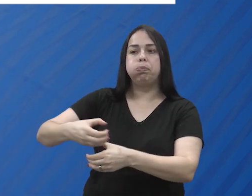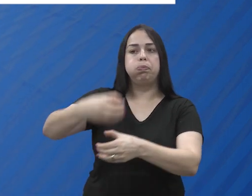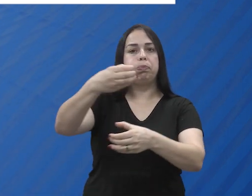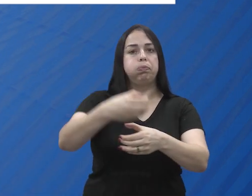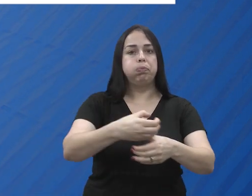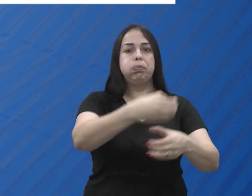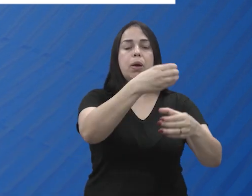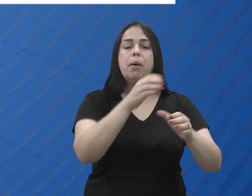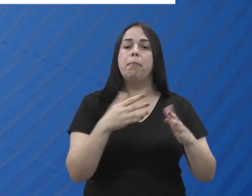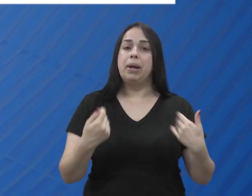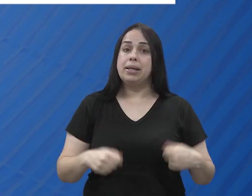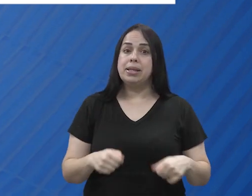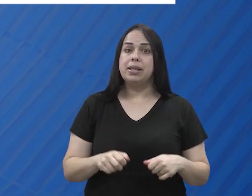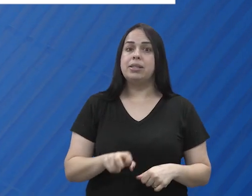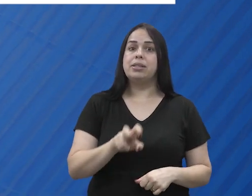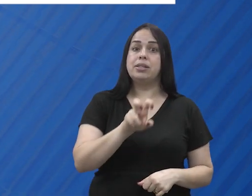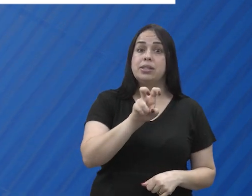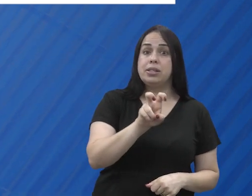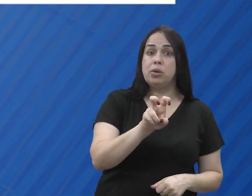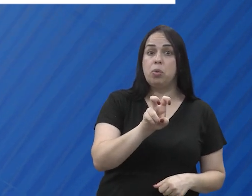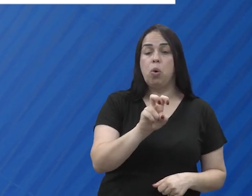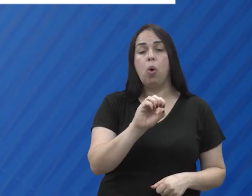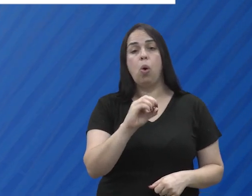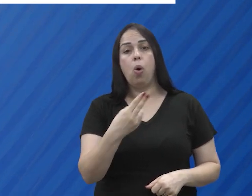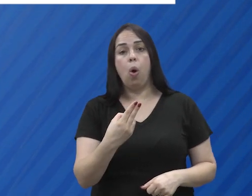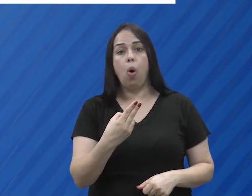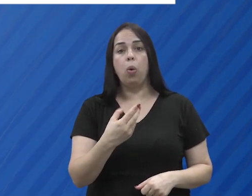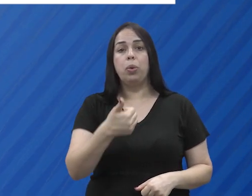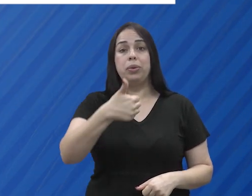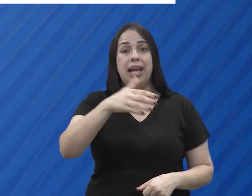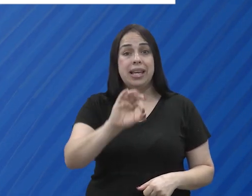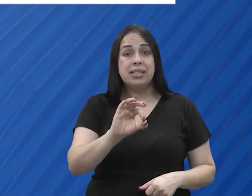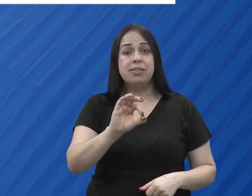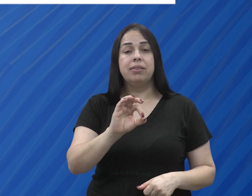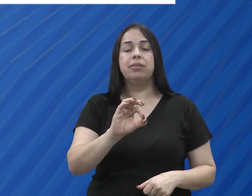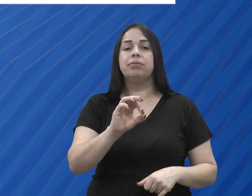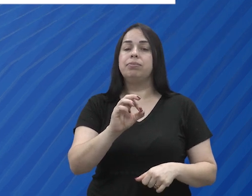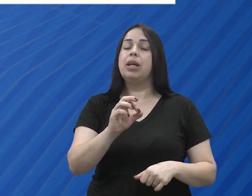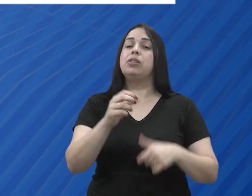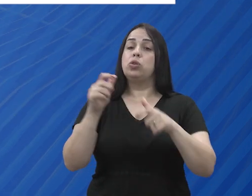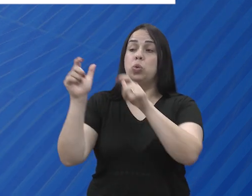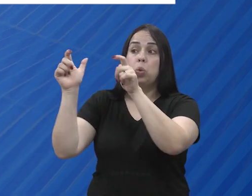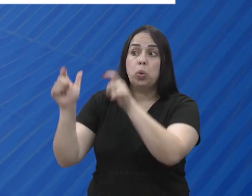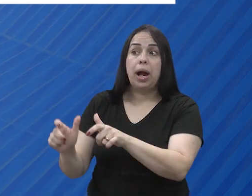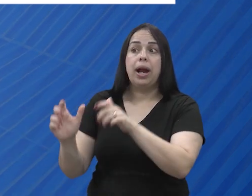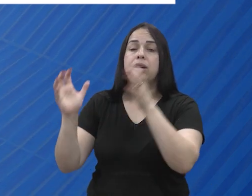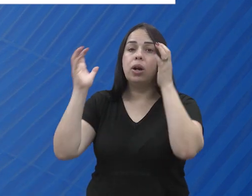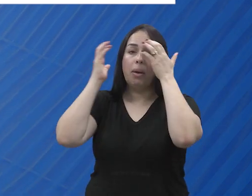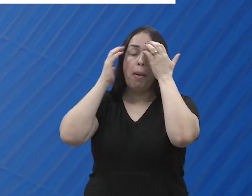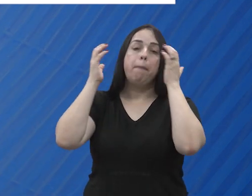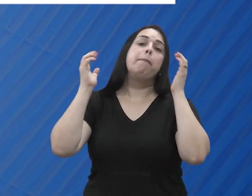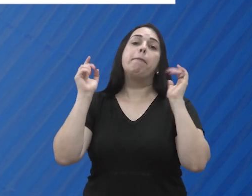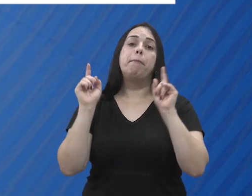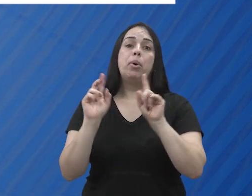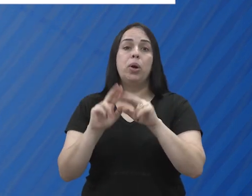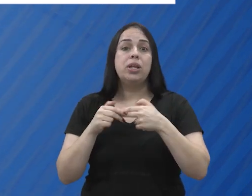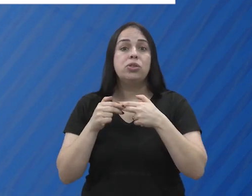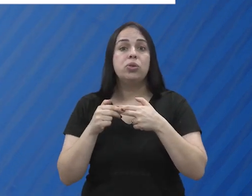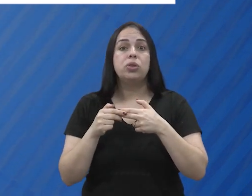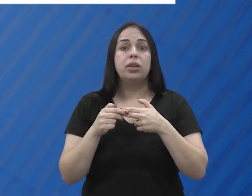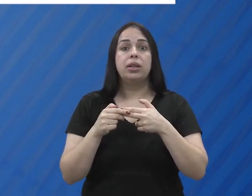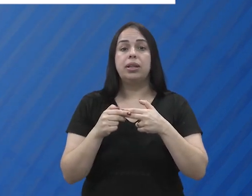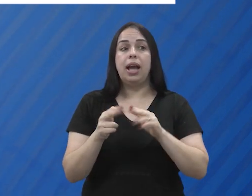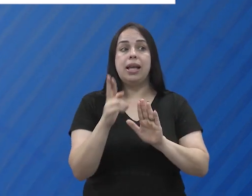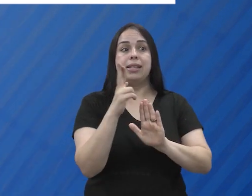vai exigir número de 5 a 10 vezes maior de estações de rádio base. Por isso, não é aceitável a criação